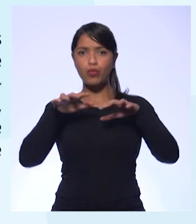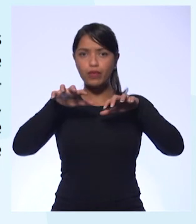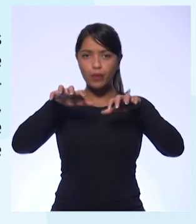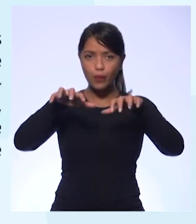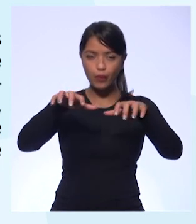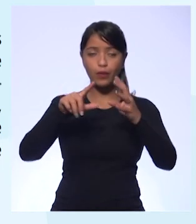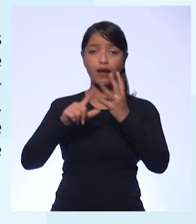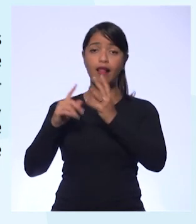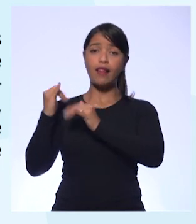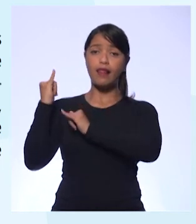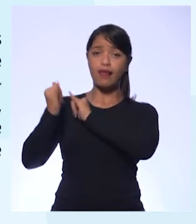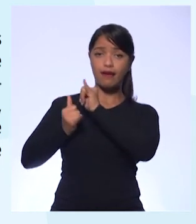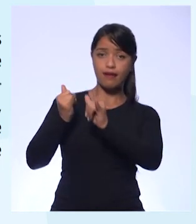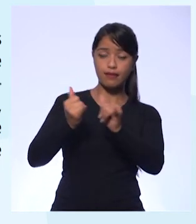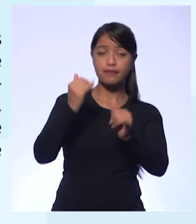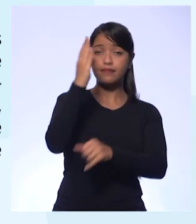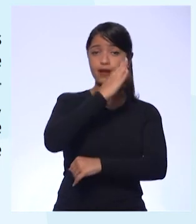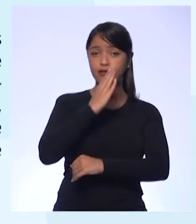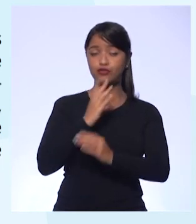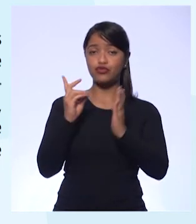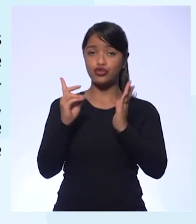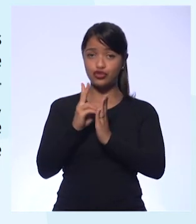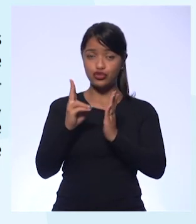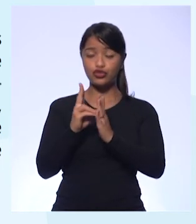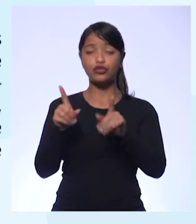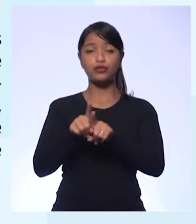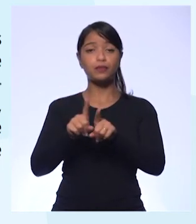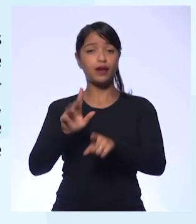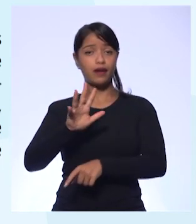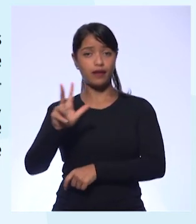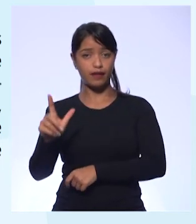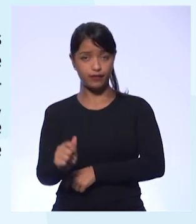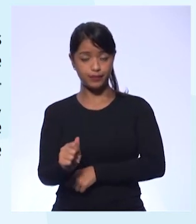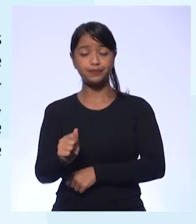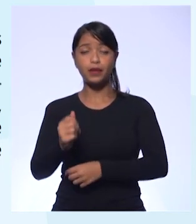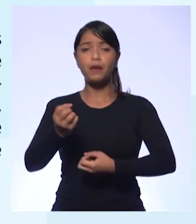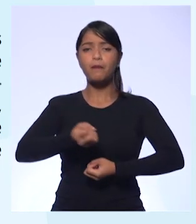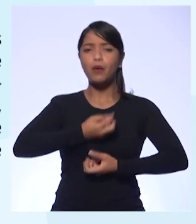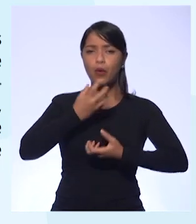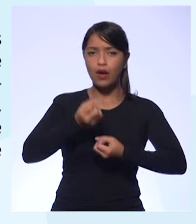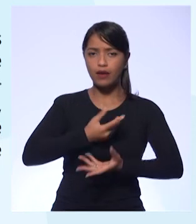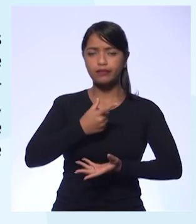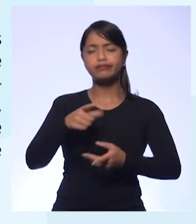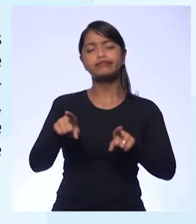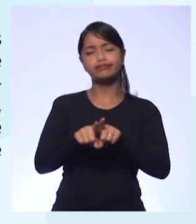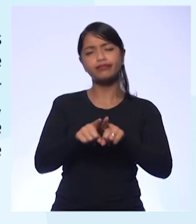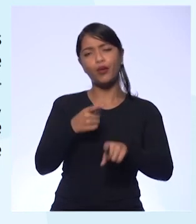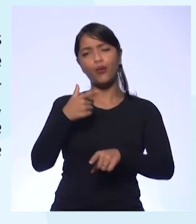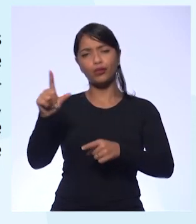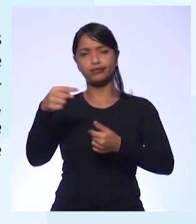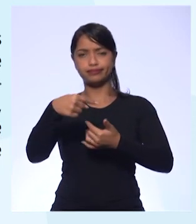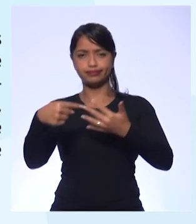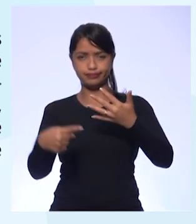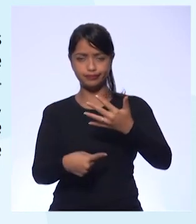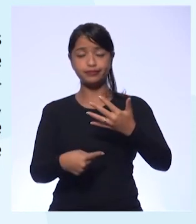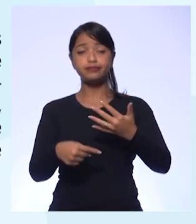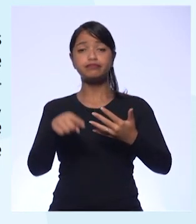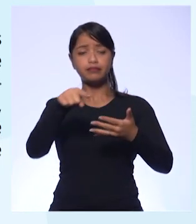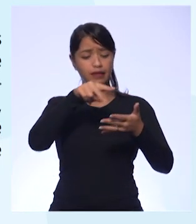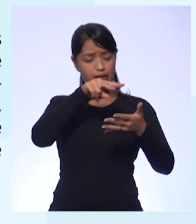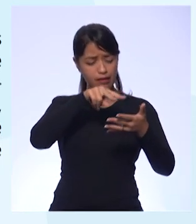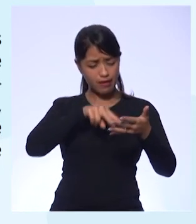brasileiras, indígenas e africanas, poemas, entre outros, expressando a avaliação sobre o texto lido